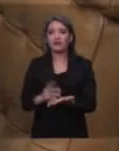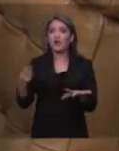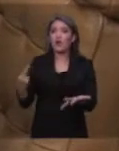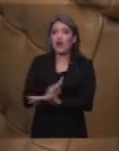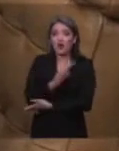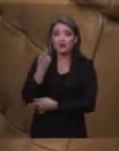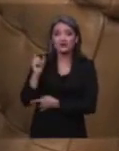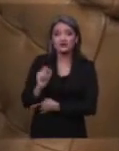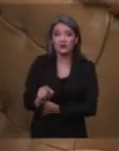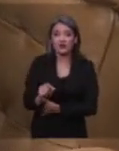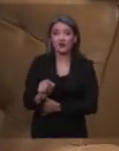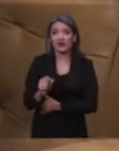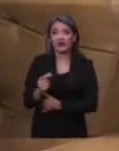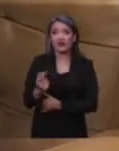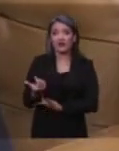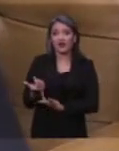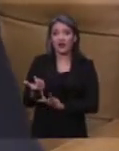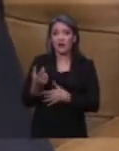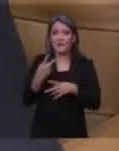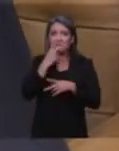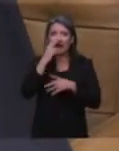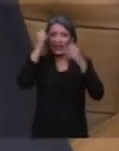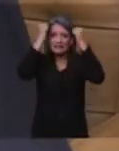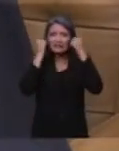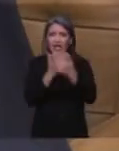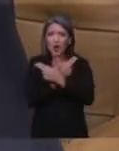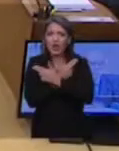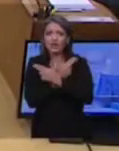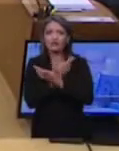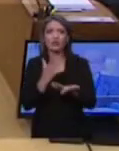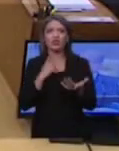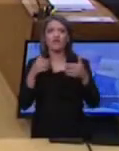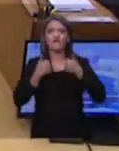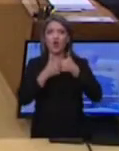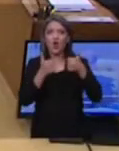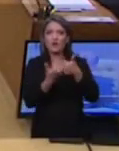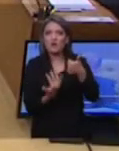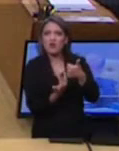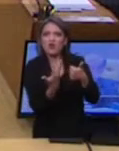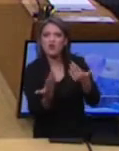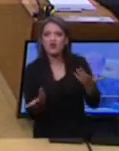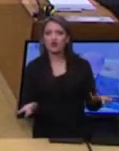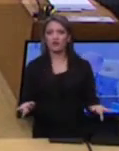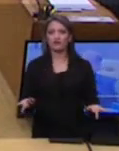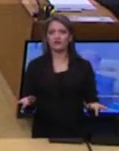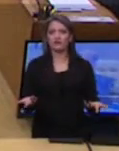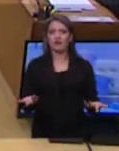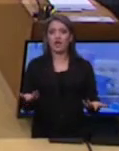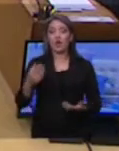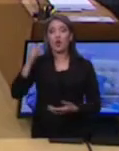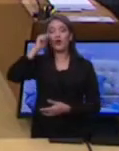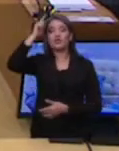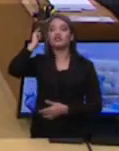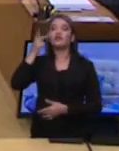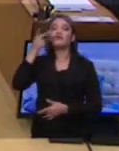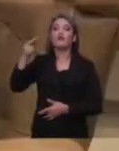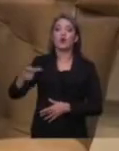Ônibus incinerado. A Polícia Federal invadida.